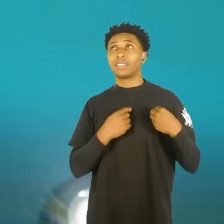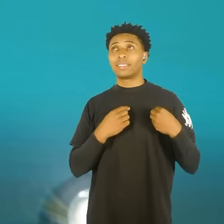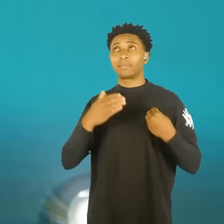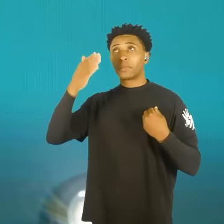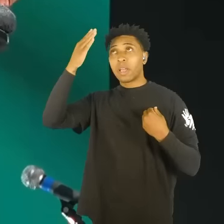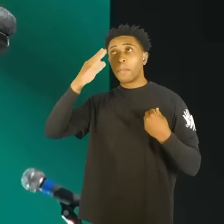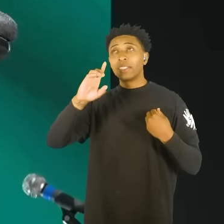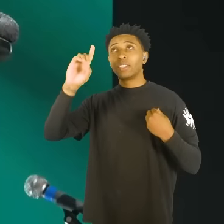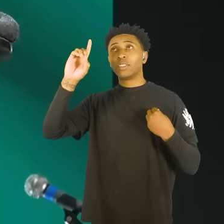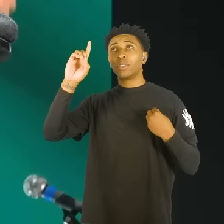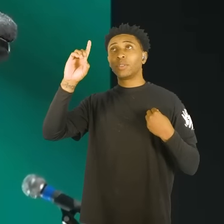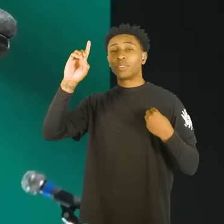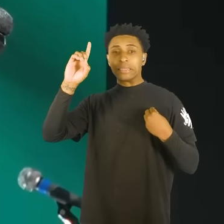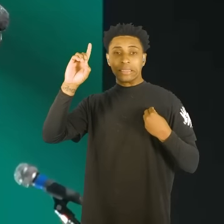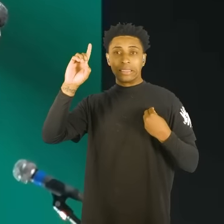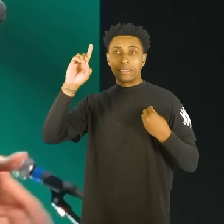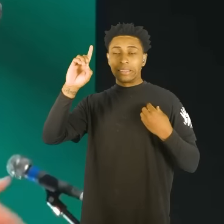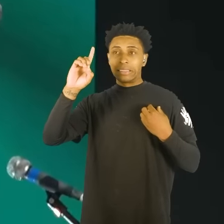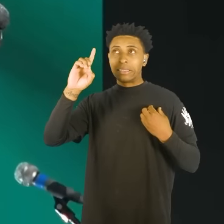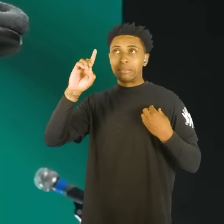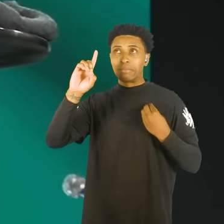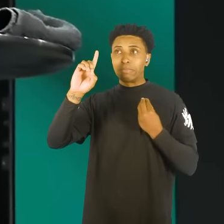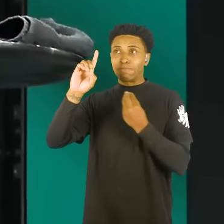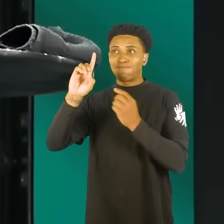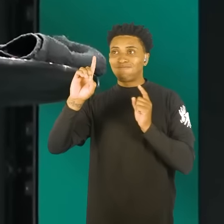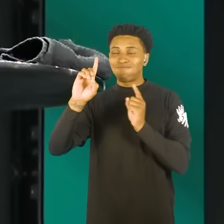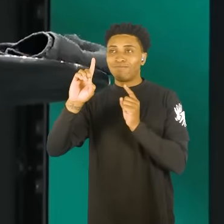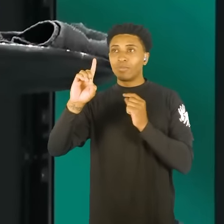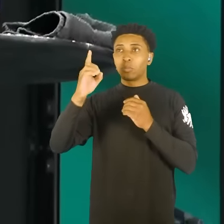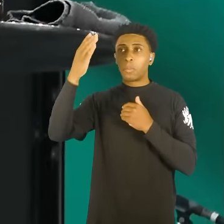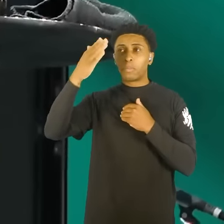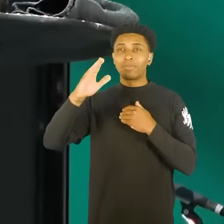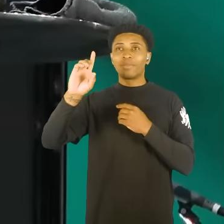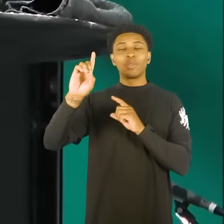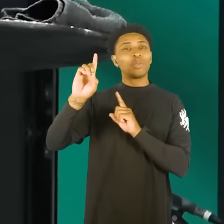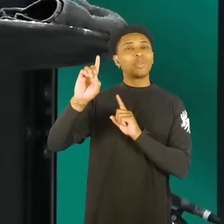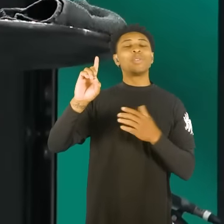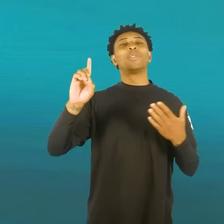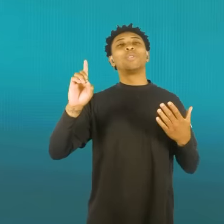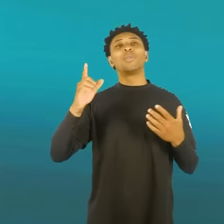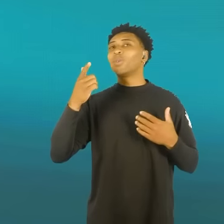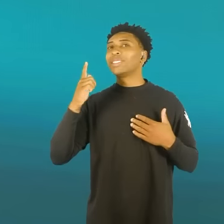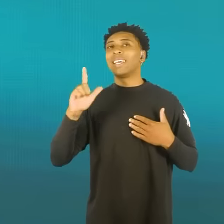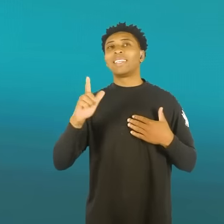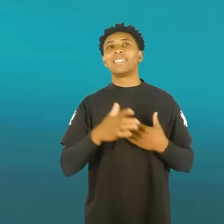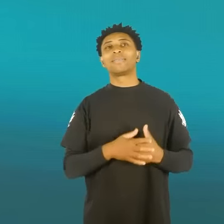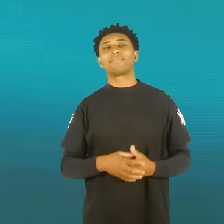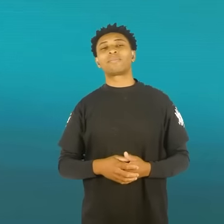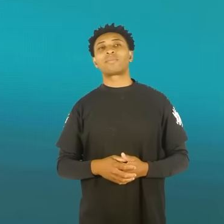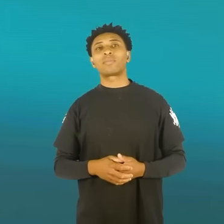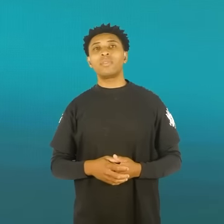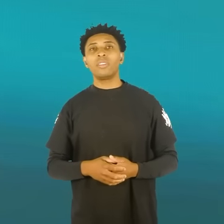não conseguimos ouvi-lo, porque estamos dominados pela raiva. E eu me pergunto, quantos aqui estão surdos de acordo com o que eu estou pregando aqui, porque você